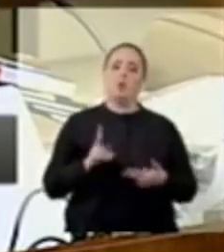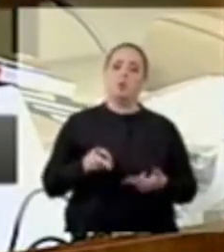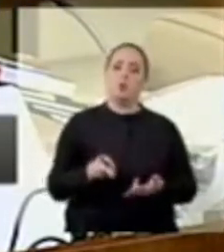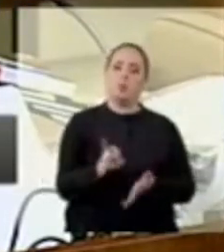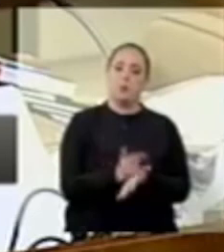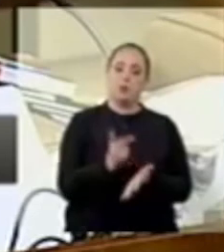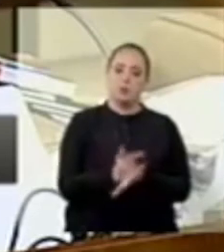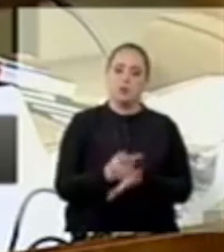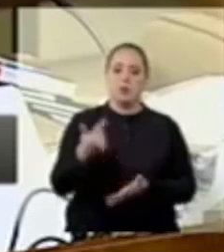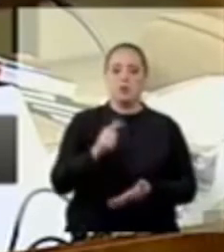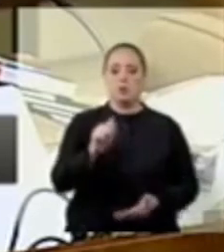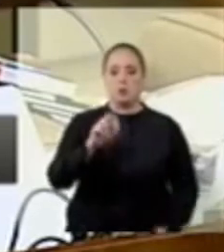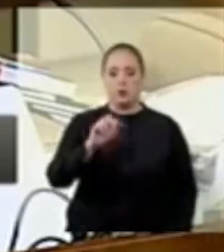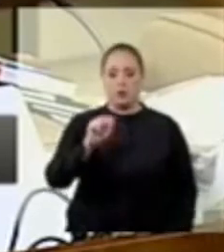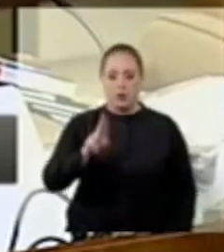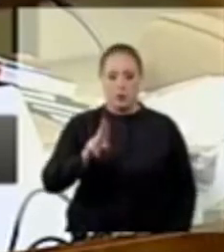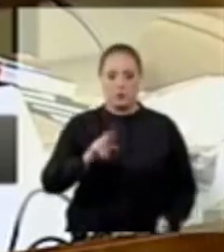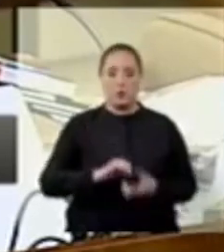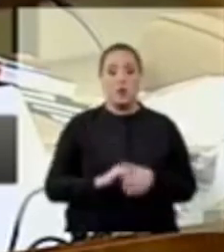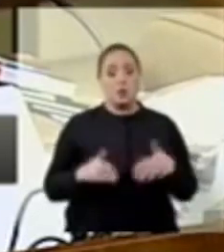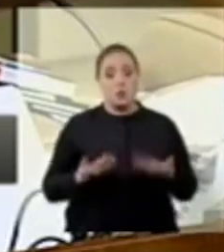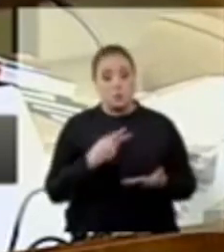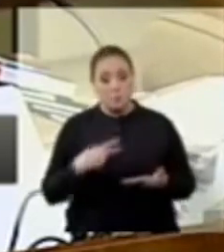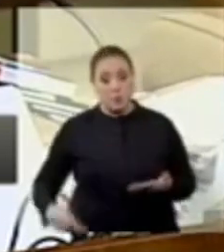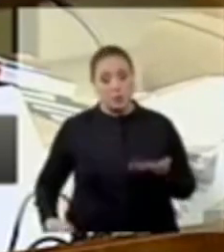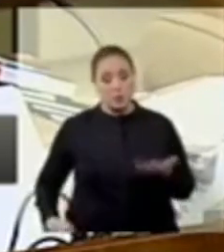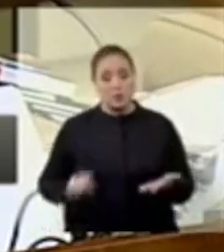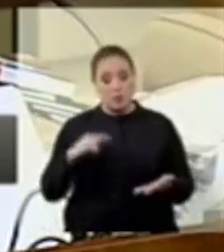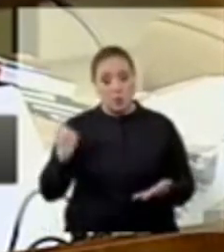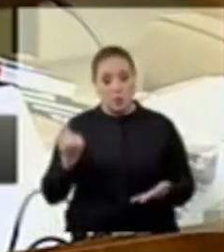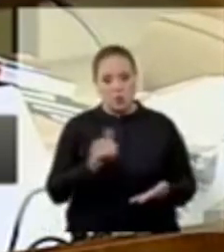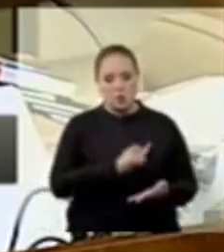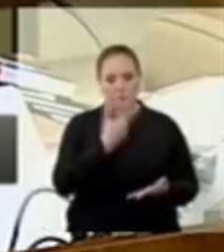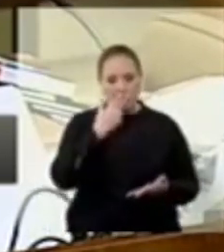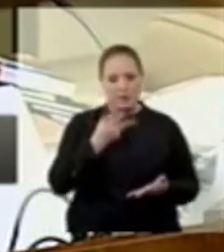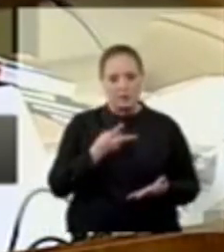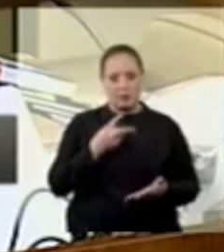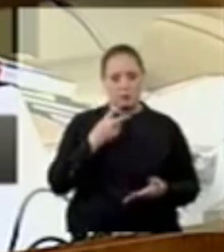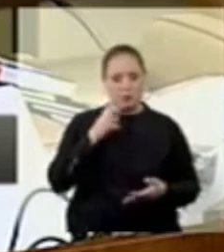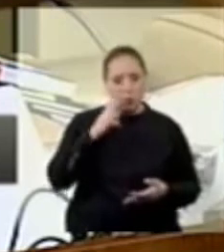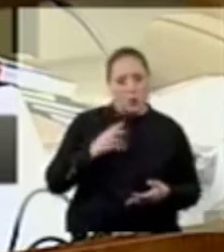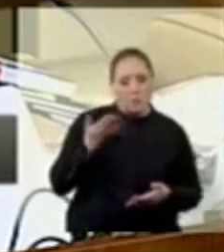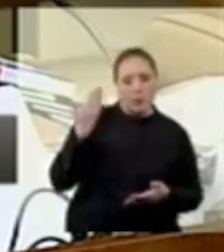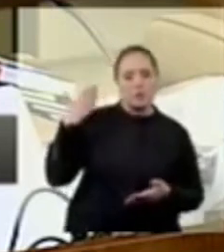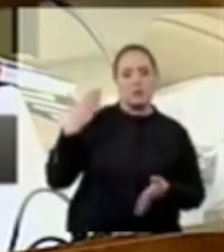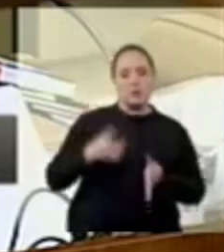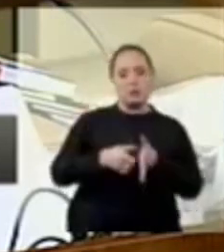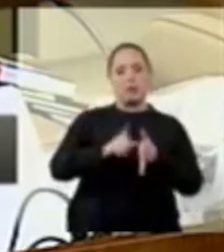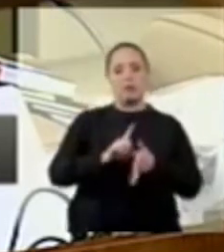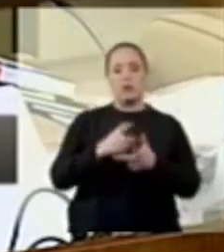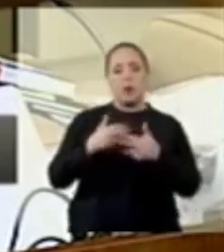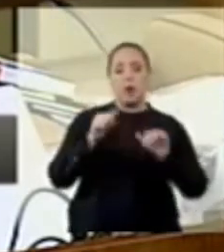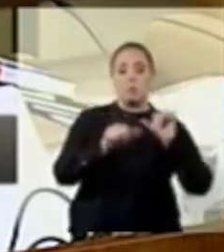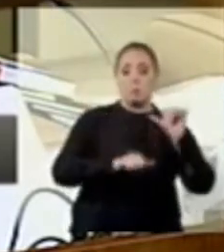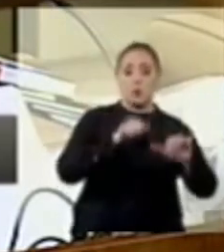em segundo grau portanto presentes se nós voltarmos atrás essas transformações que